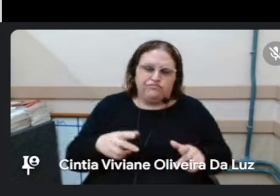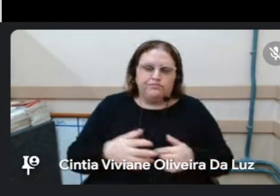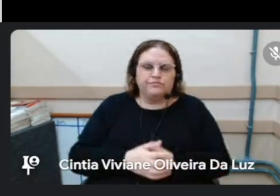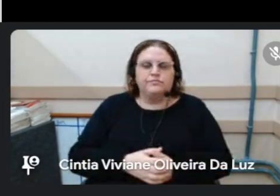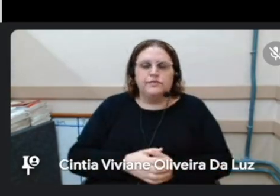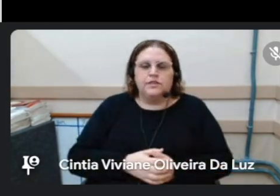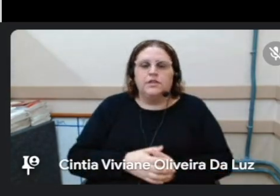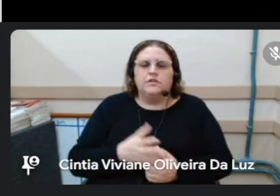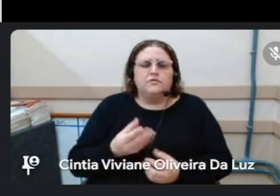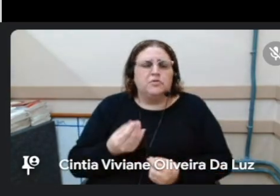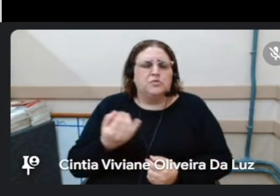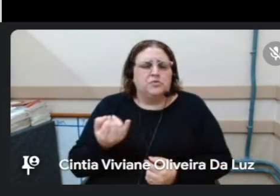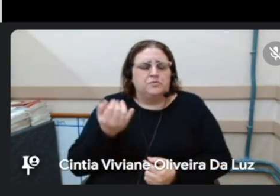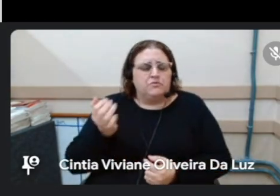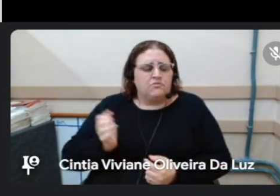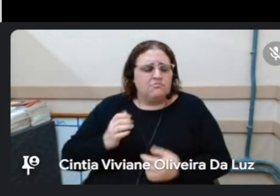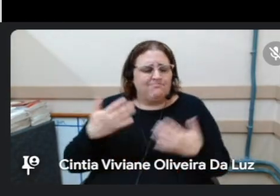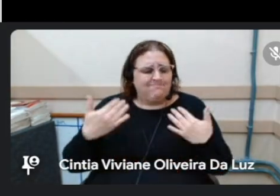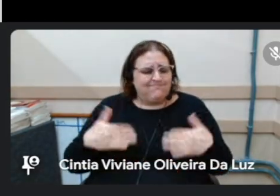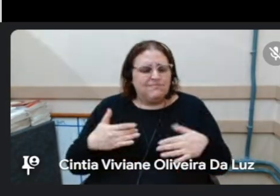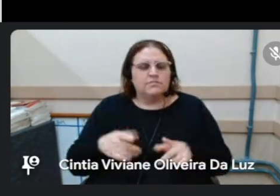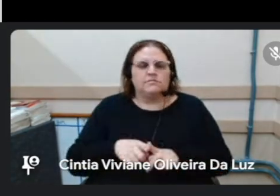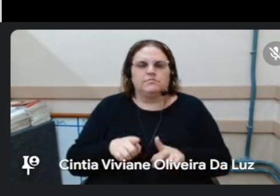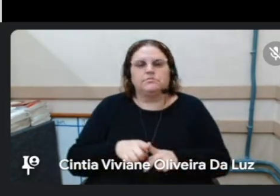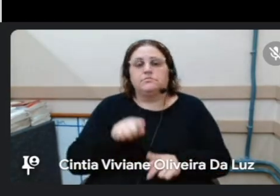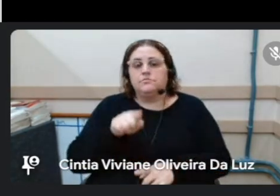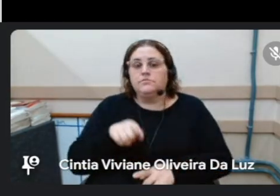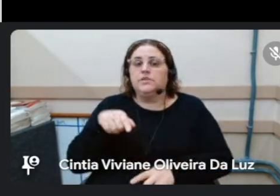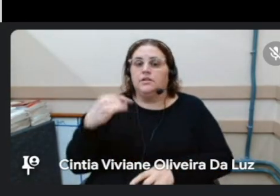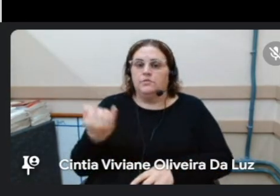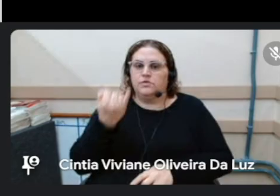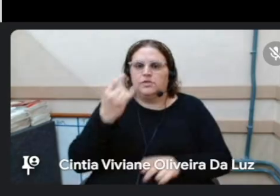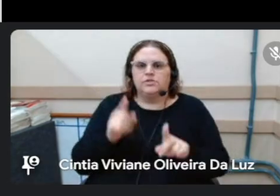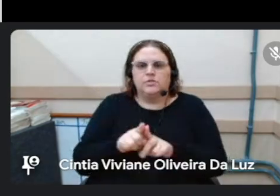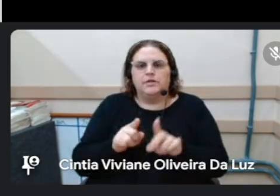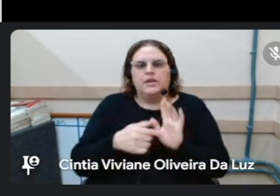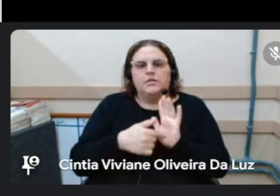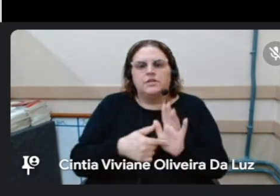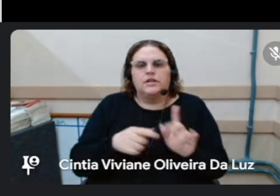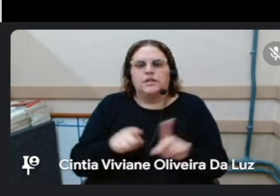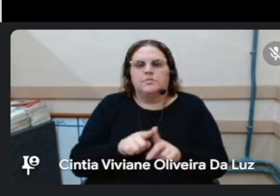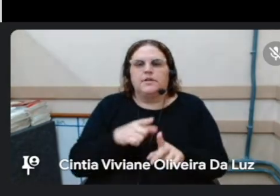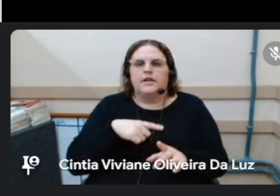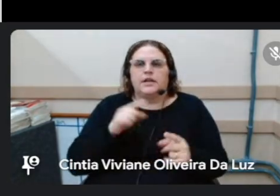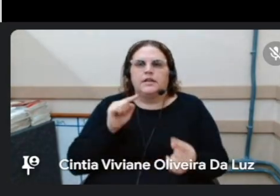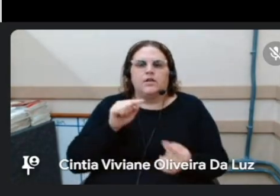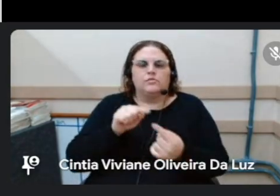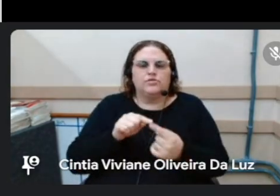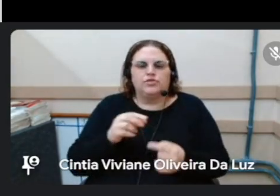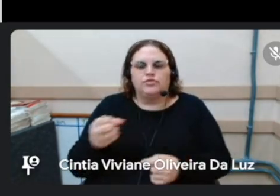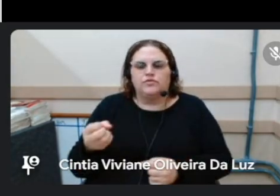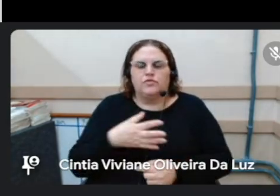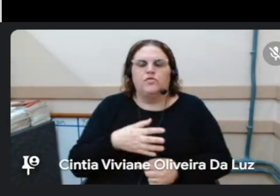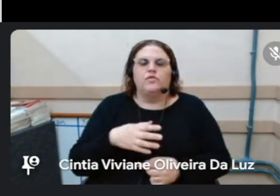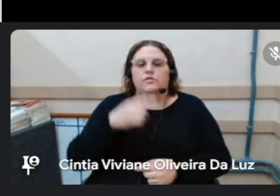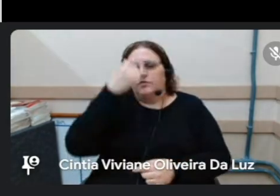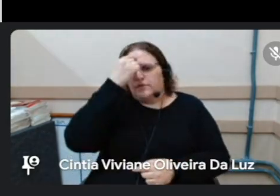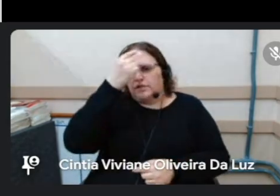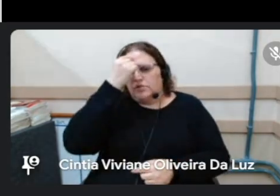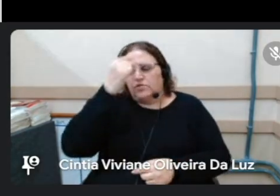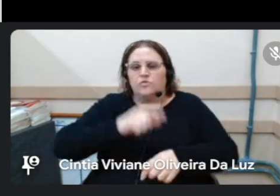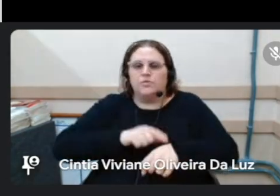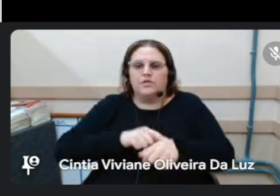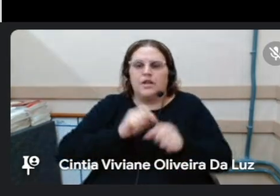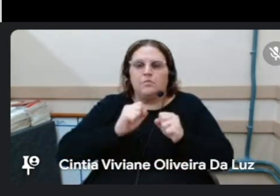rico e E isso também é importante eu acho dizer que é dar um novo sentido à universidade no momento em que ela pode se